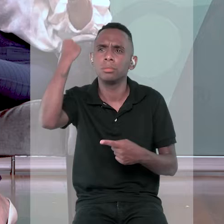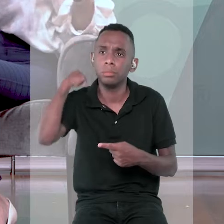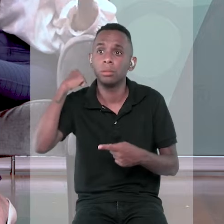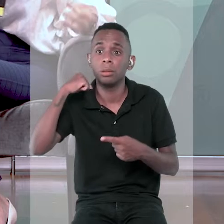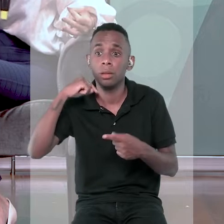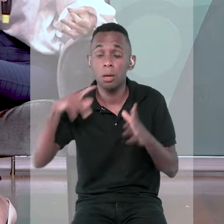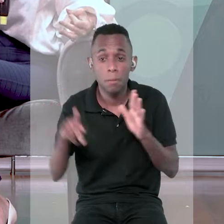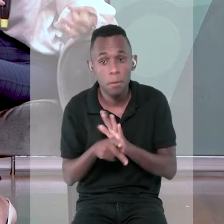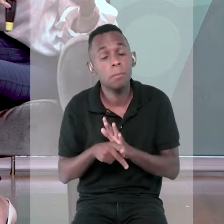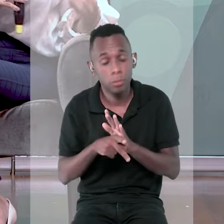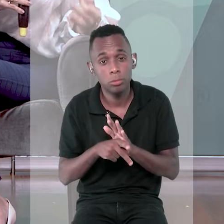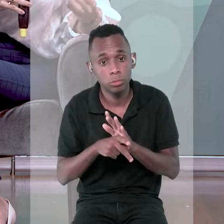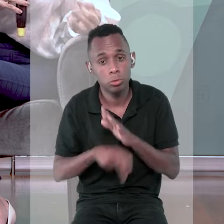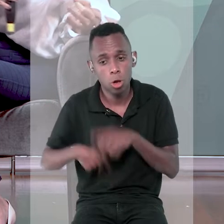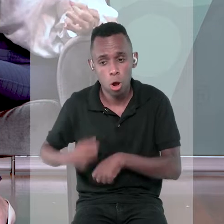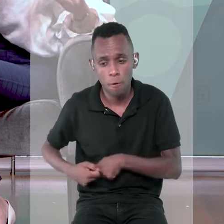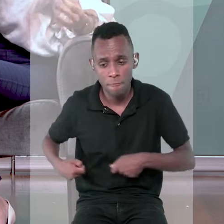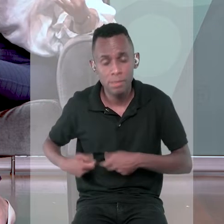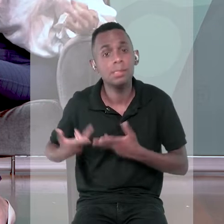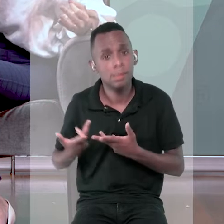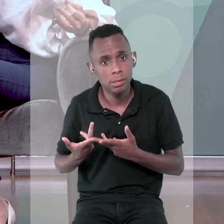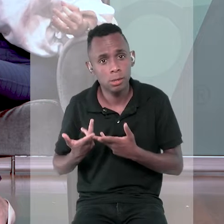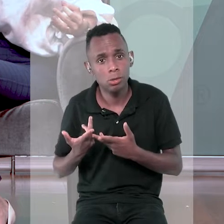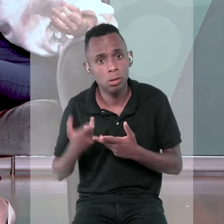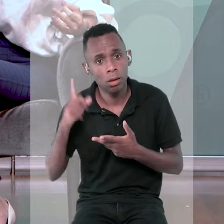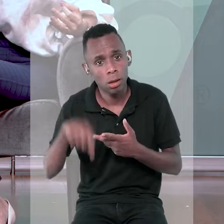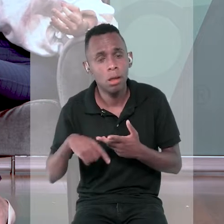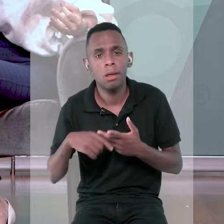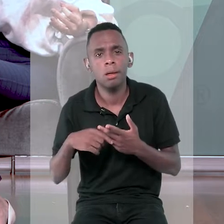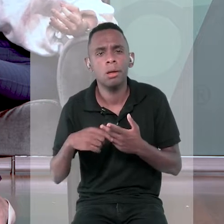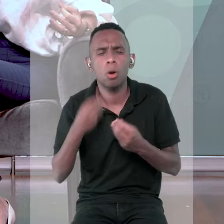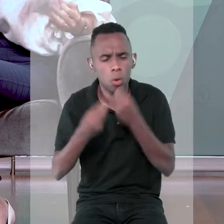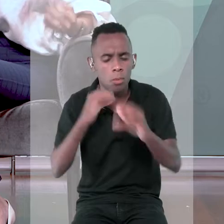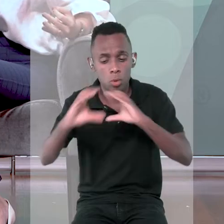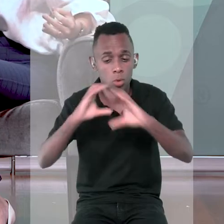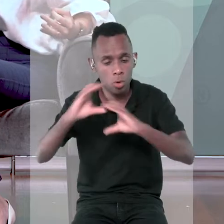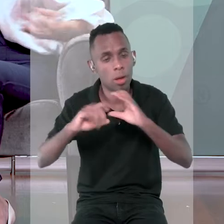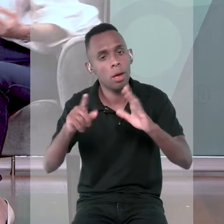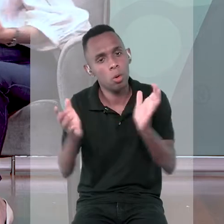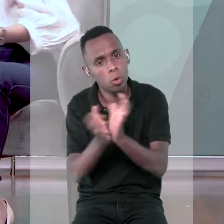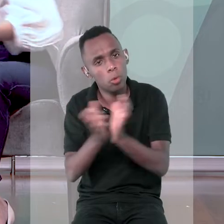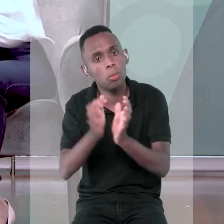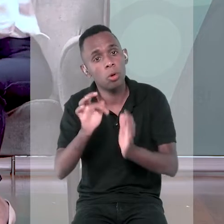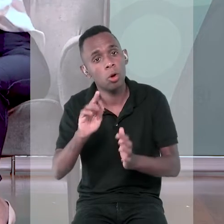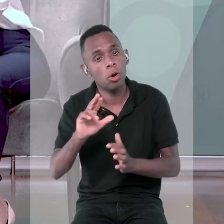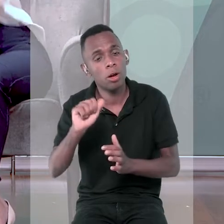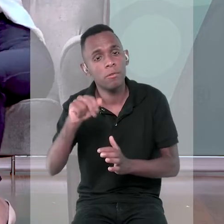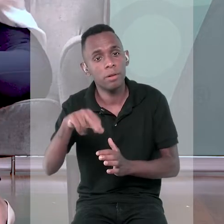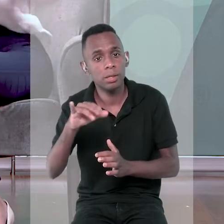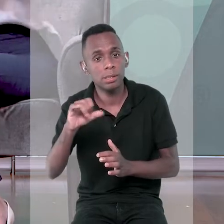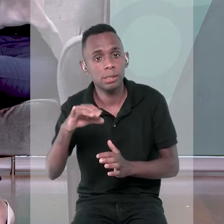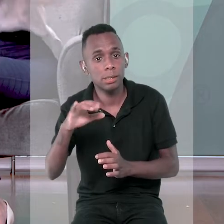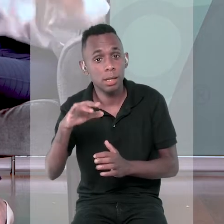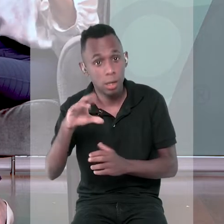os franciscanos. O melhor meio de comunicação da época, sabe qual que era? O franciscano. Fala assim, conta